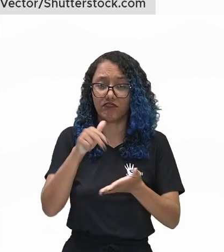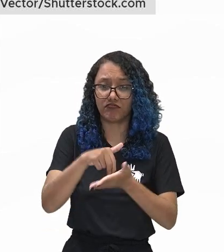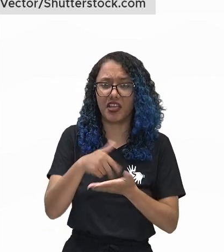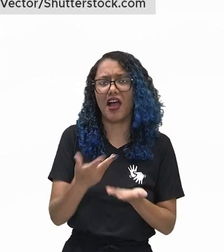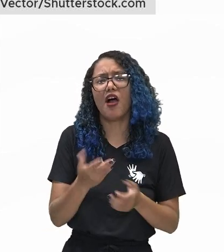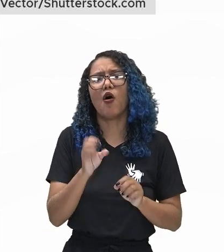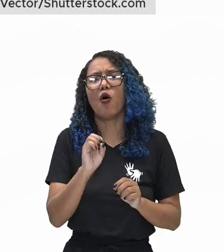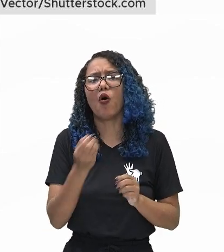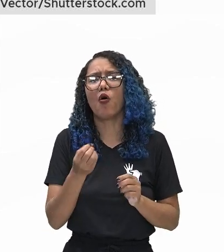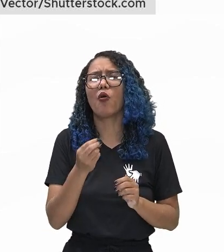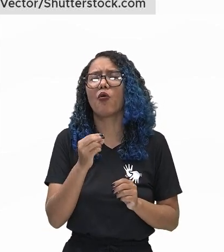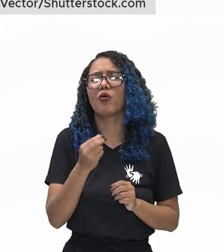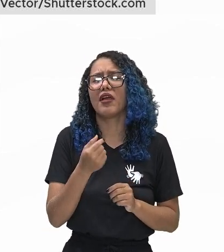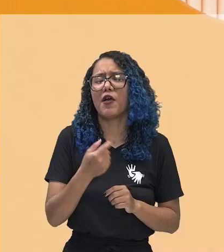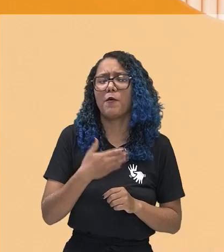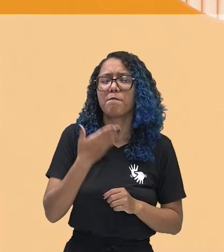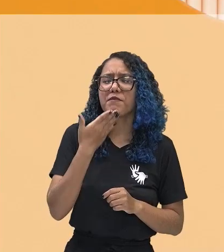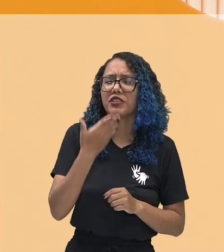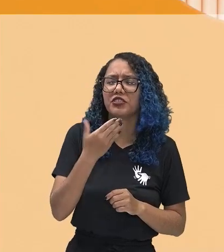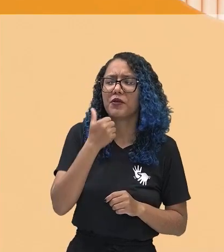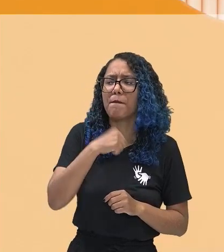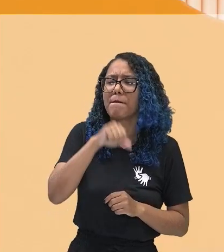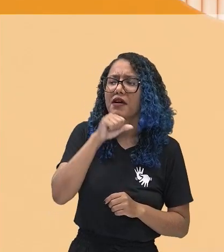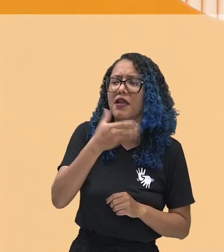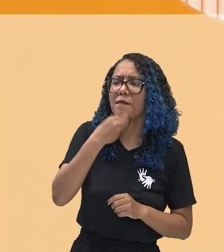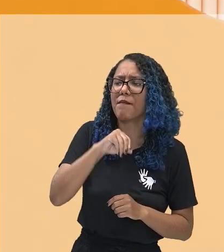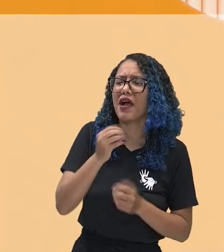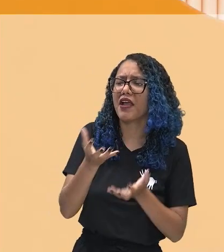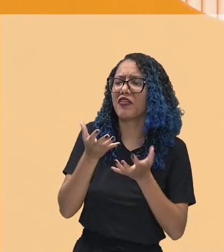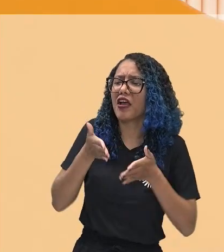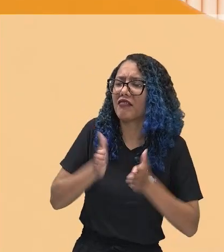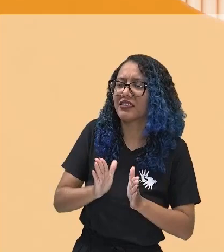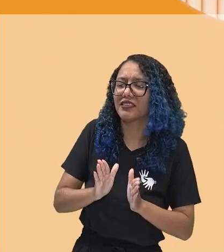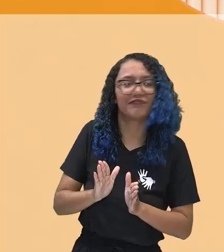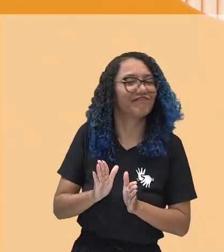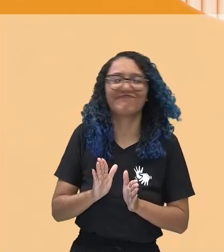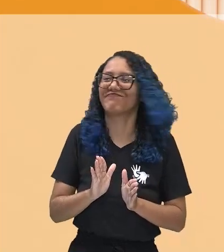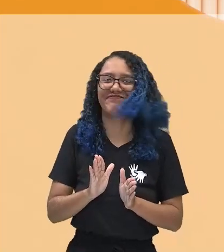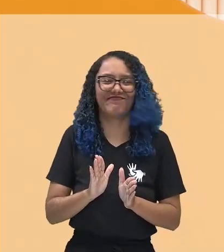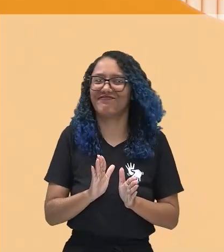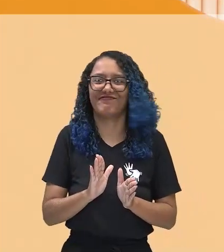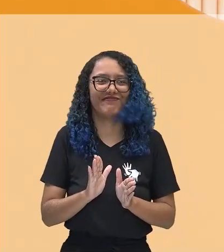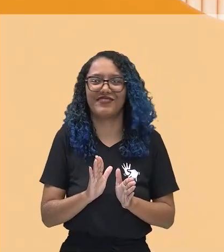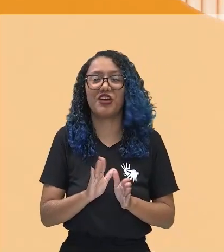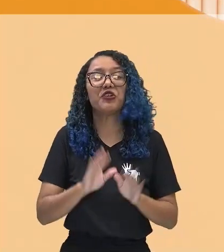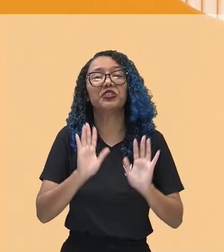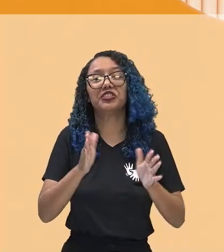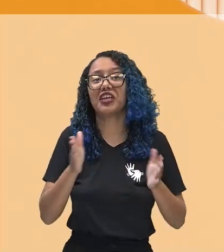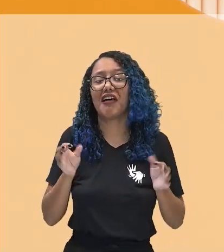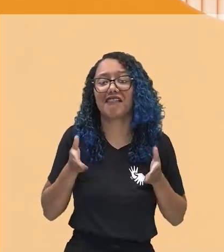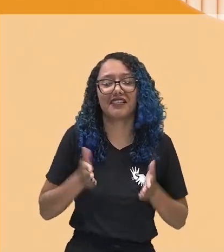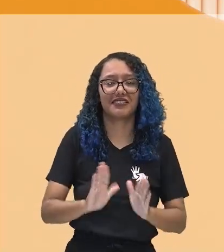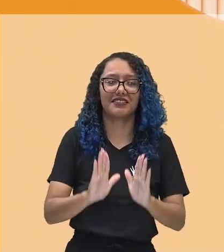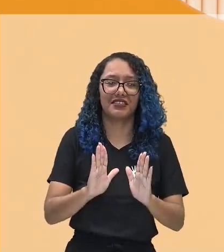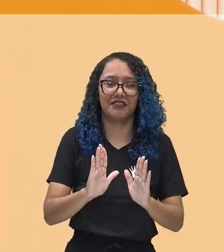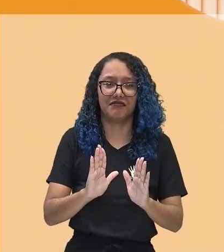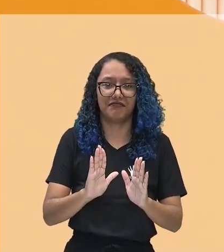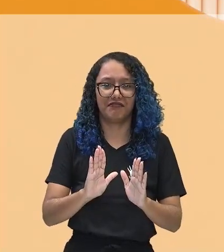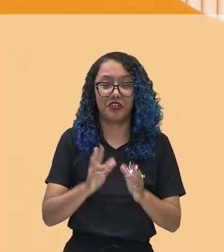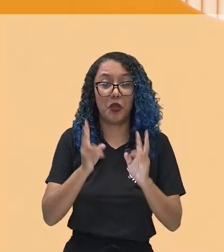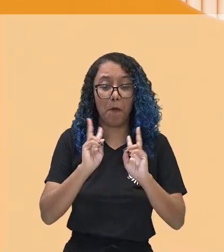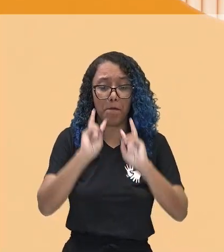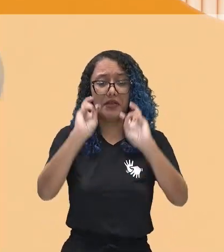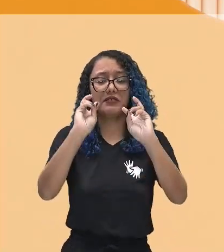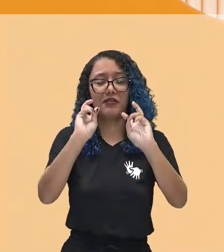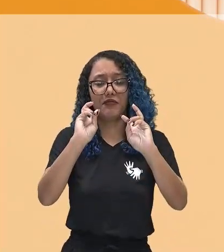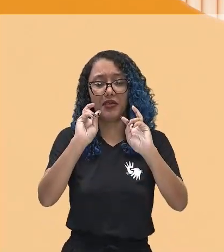que aconteceu. Eu fui lançado, eu fui jogado a esse mundo aí. Né? Quando eu tomei consciência de mim, eu já estava nesse